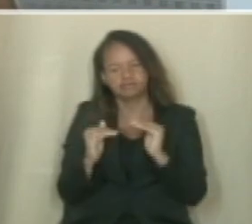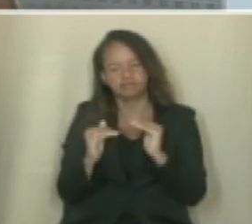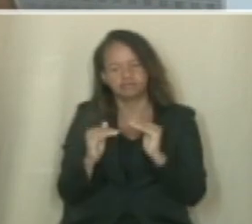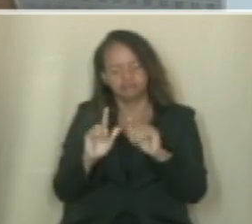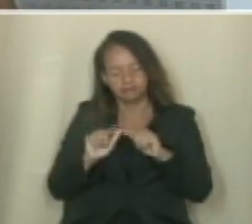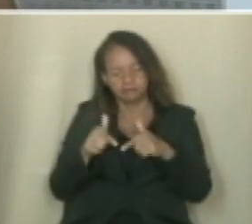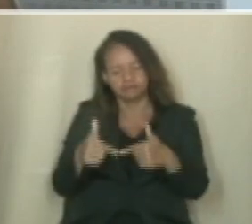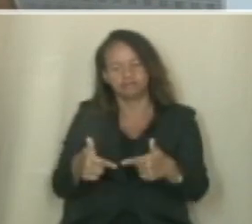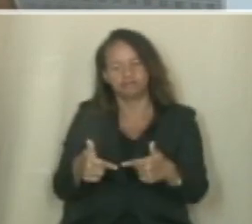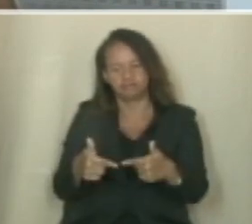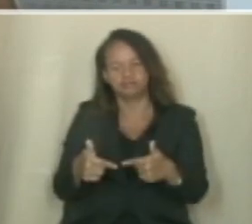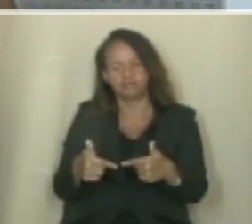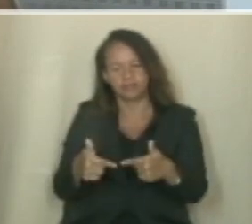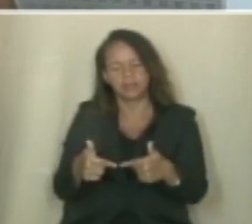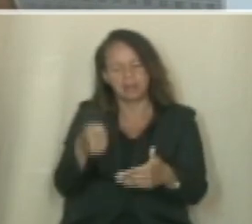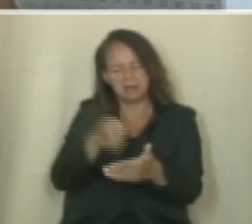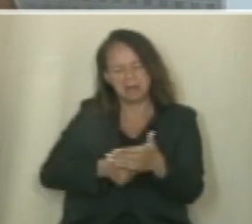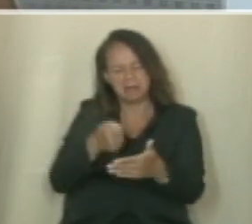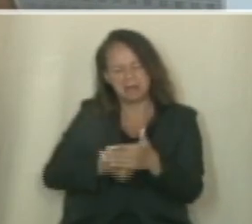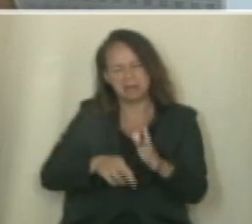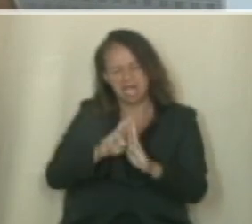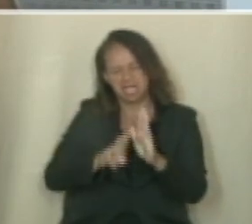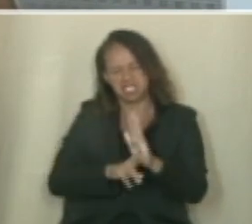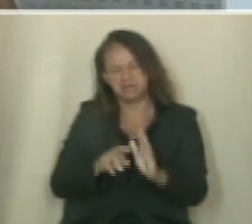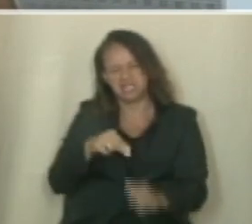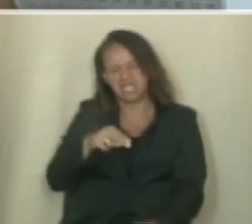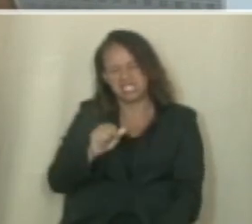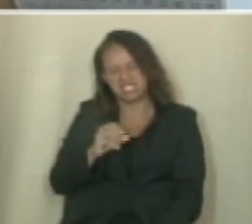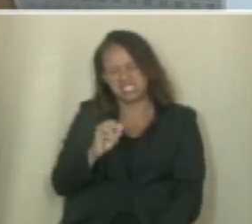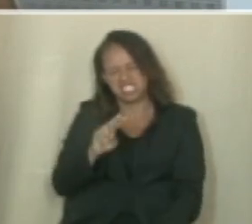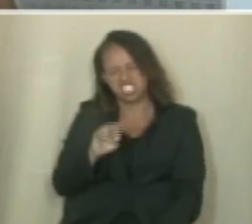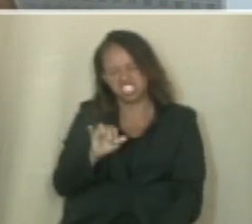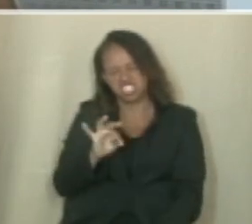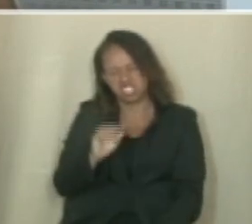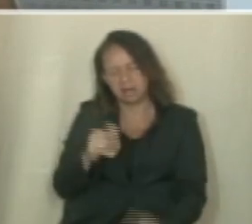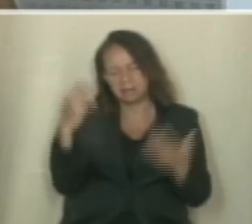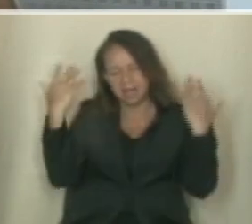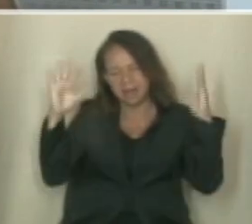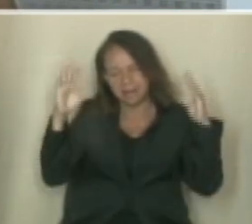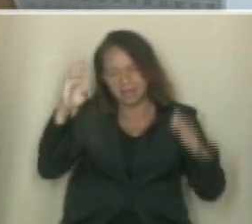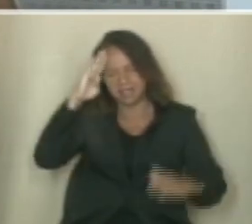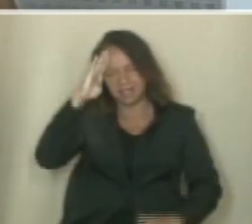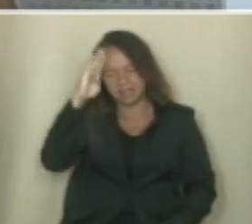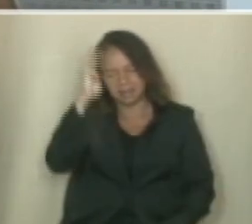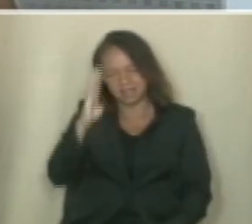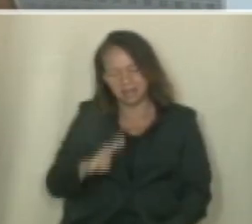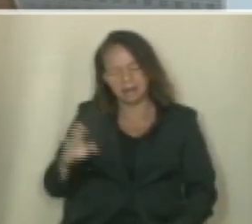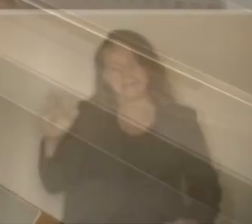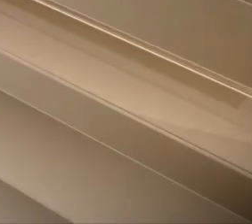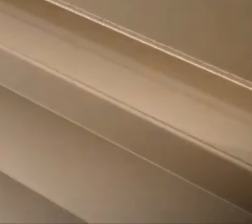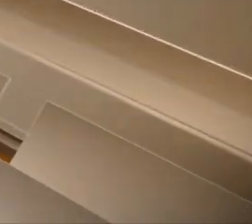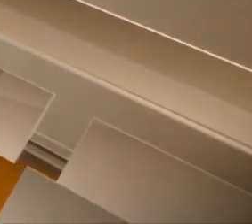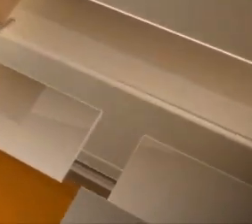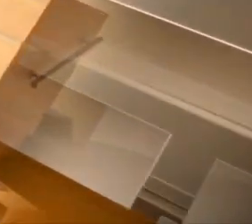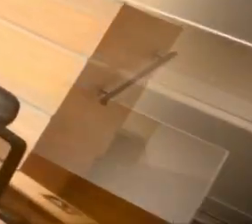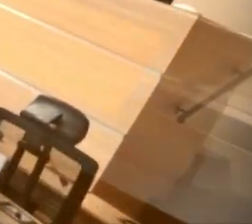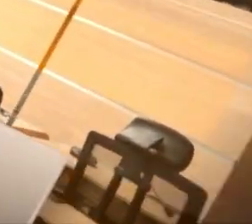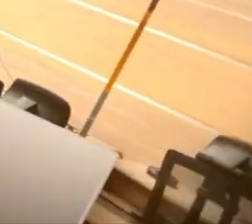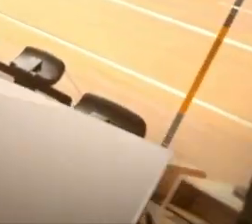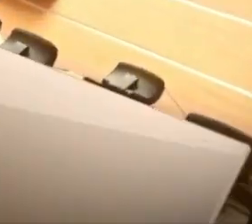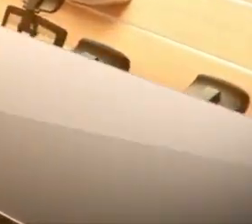e lutando contra o regime nazista naquela ocasião. Parabéns ao Exército Brasileiro, parabéns aos nossos pracinhas.